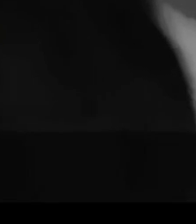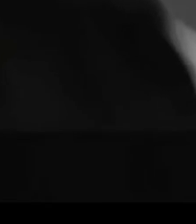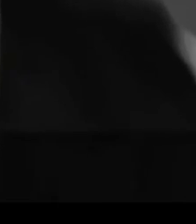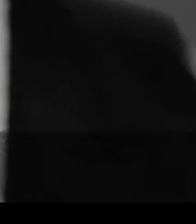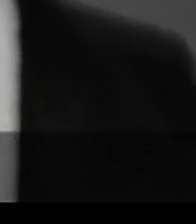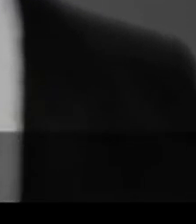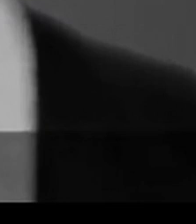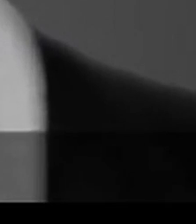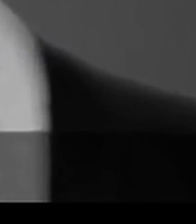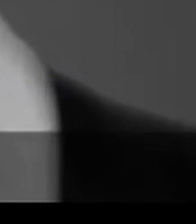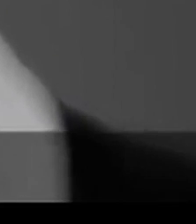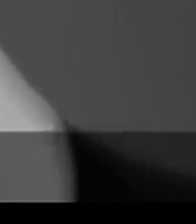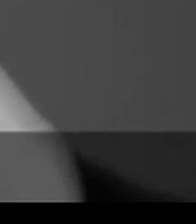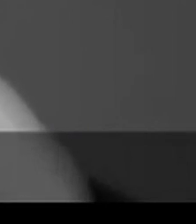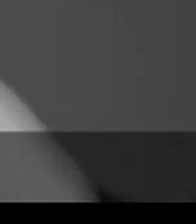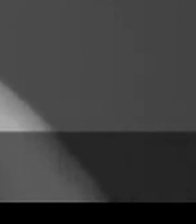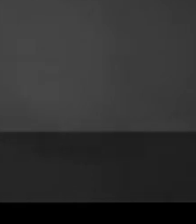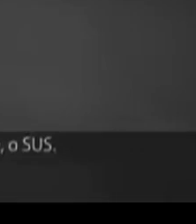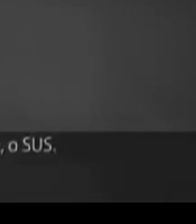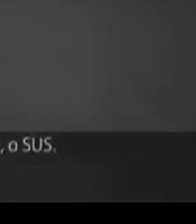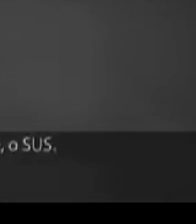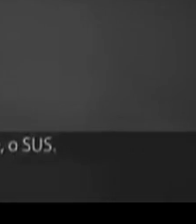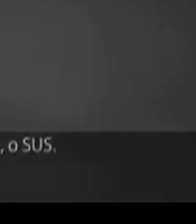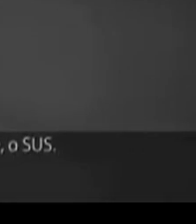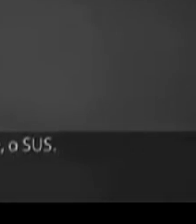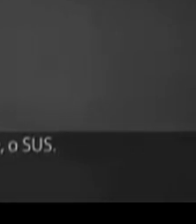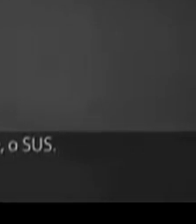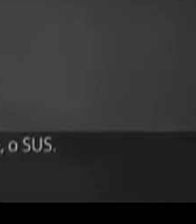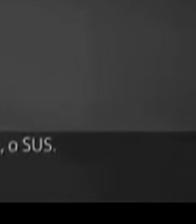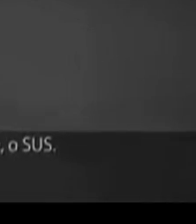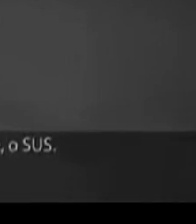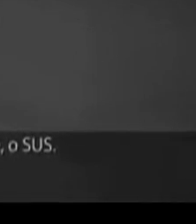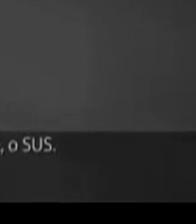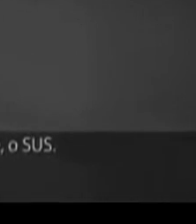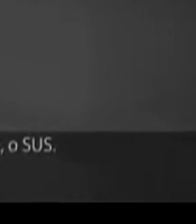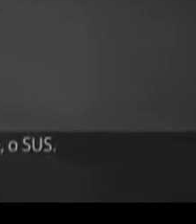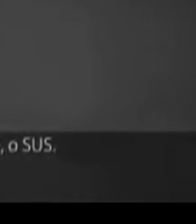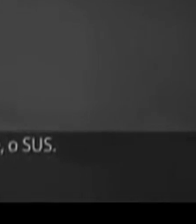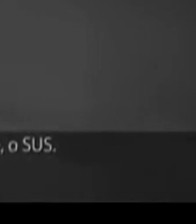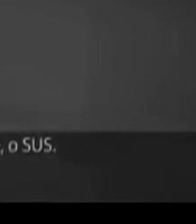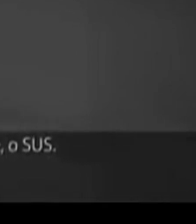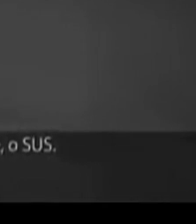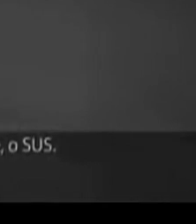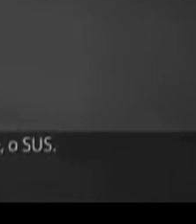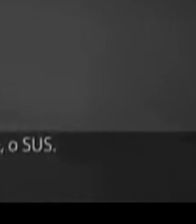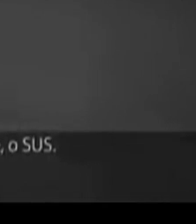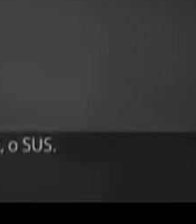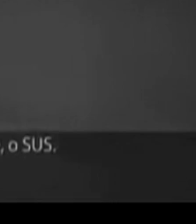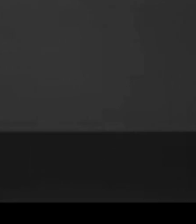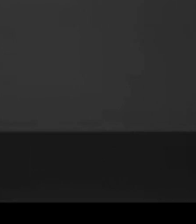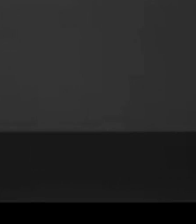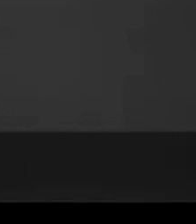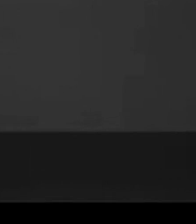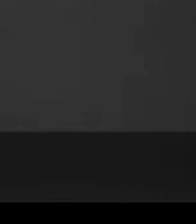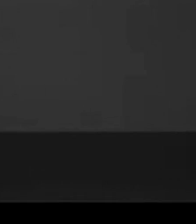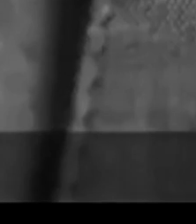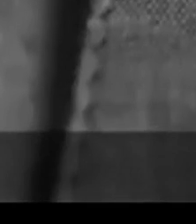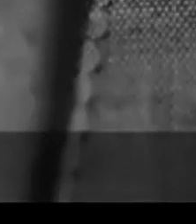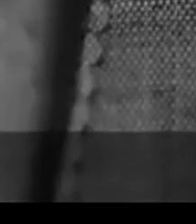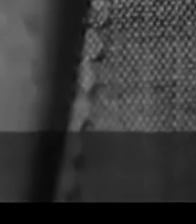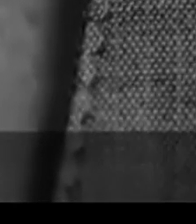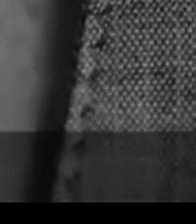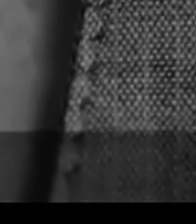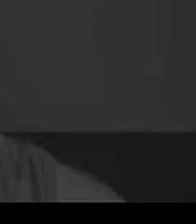A violência contra as mulheres brasileiras é a quinta causa de internação no Sistema Único de Saúde, o SUS. Afeta sua